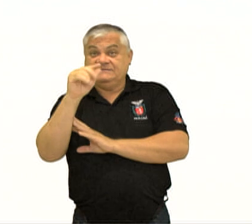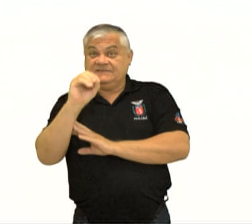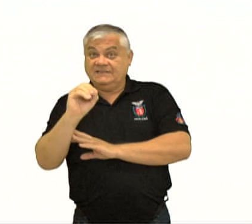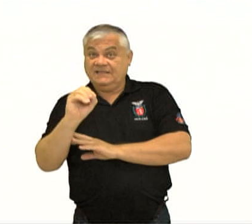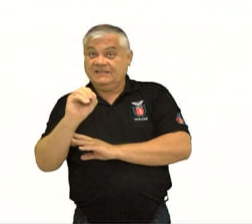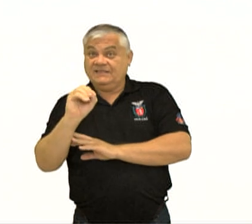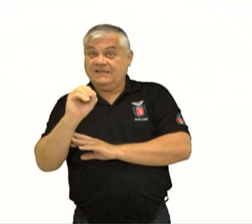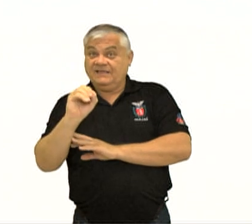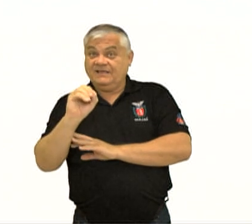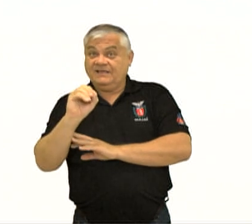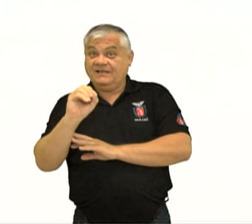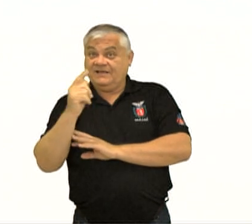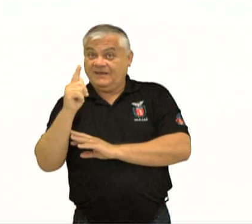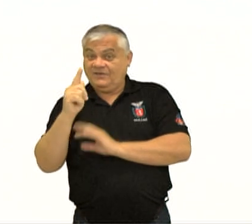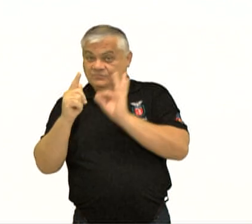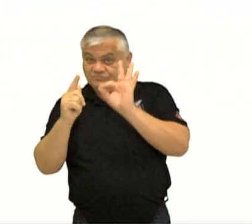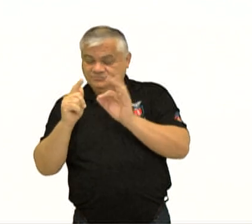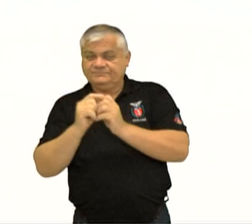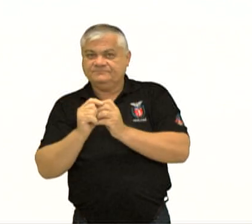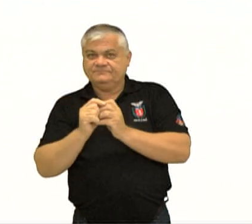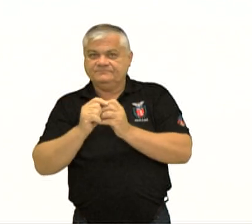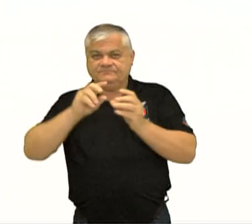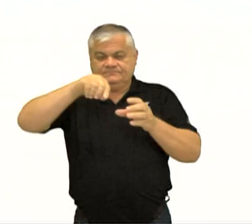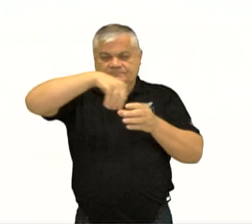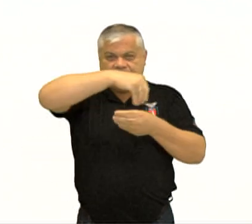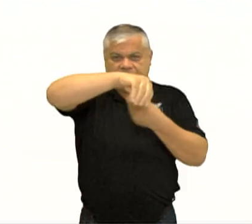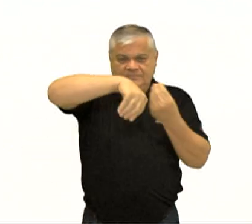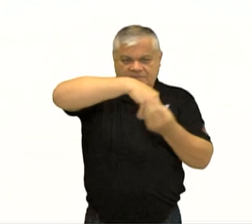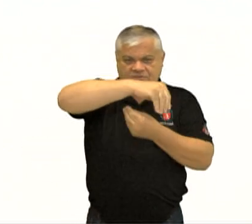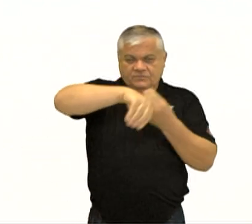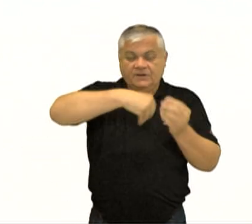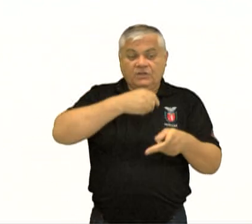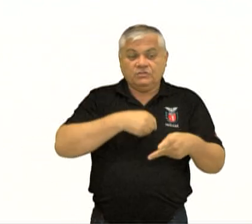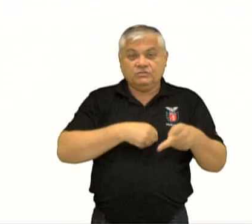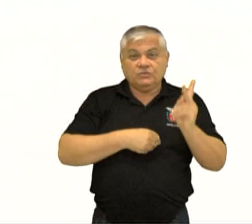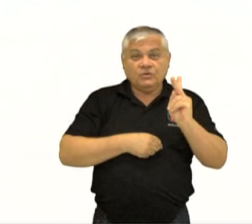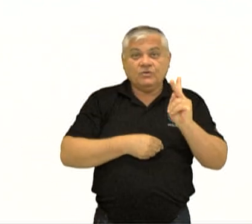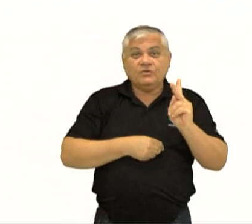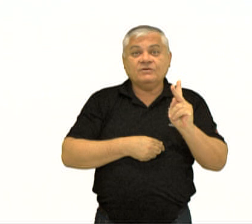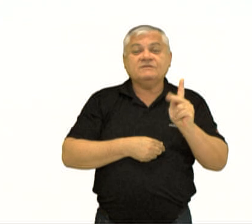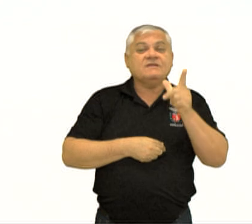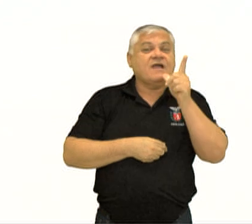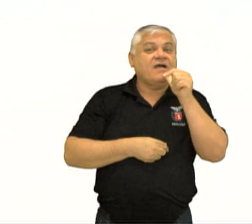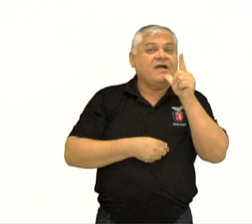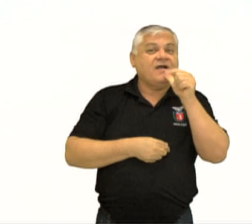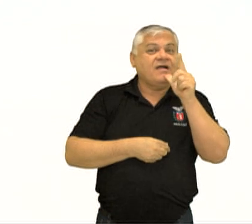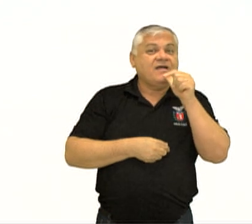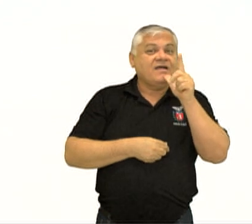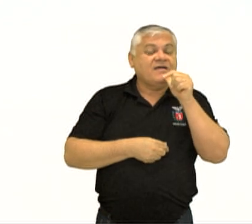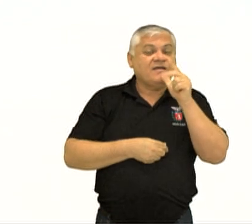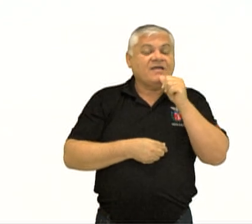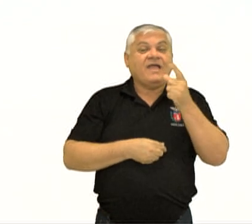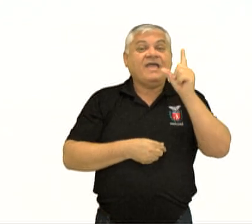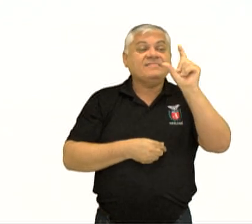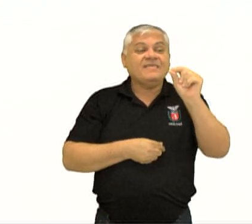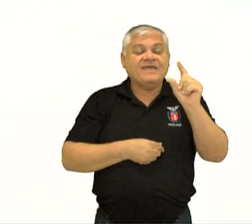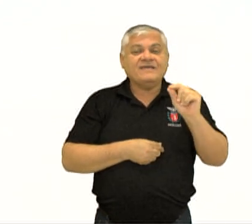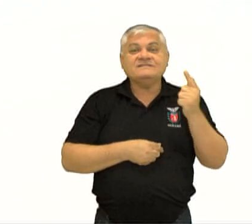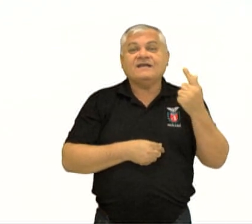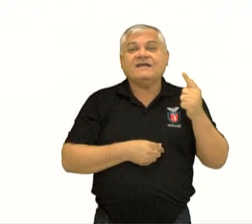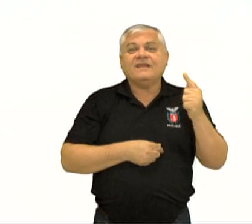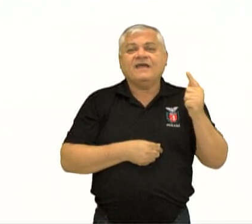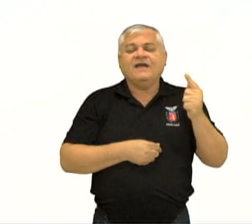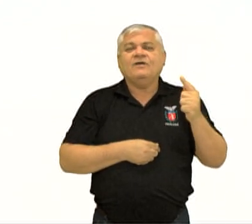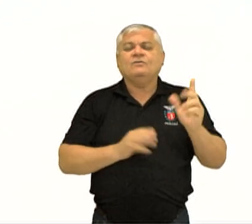Celsius, se nós misturarmos esse 1 kg com 2 kg de água a 10 graus Celsius, nós vamos